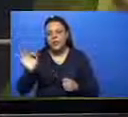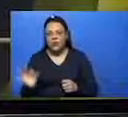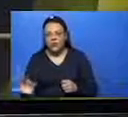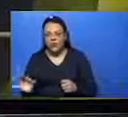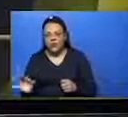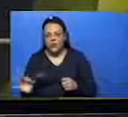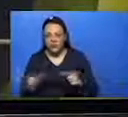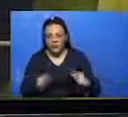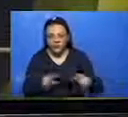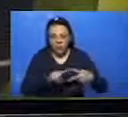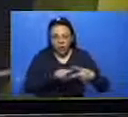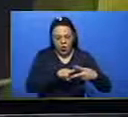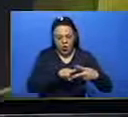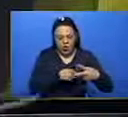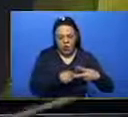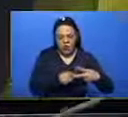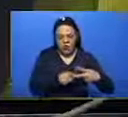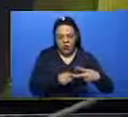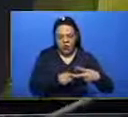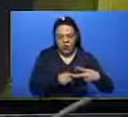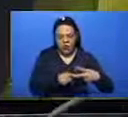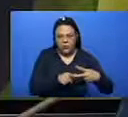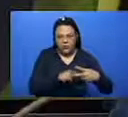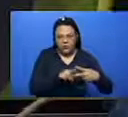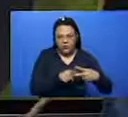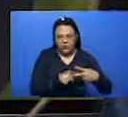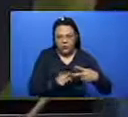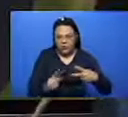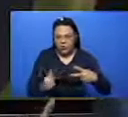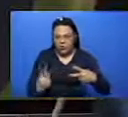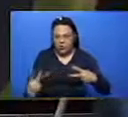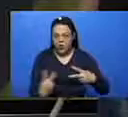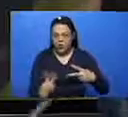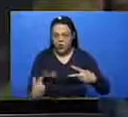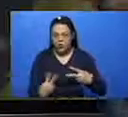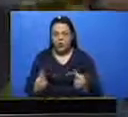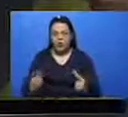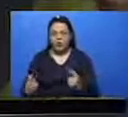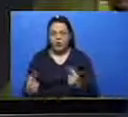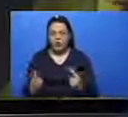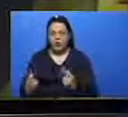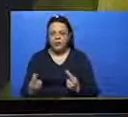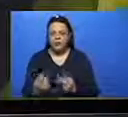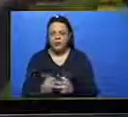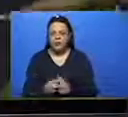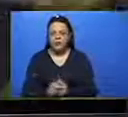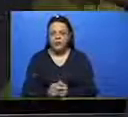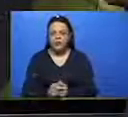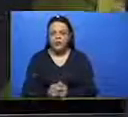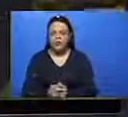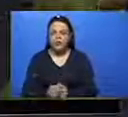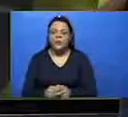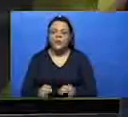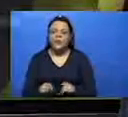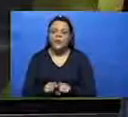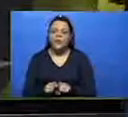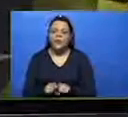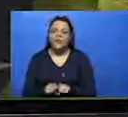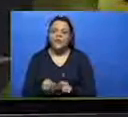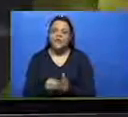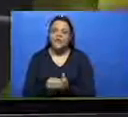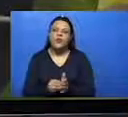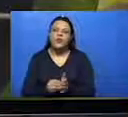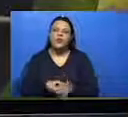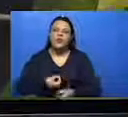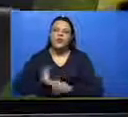ok? É ele que é importante no nosso caso. Falta também um dado do círculo e da